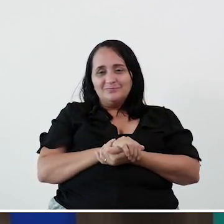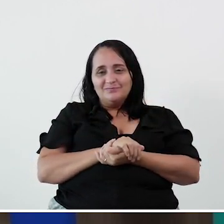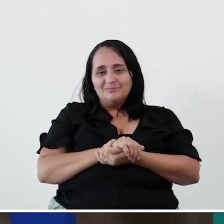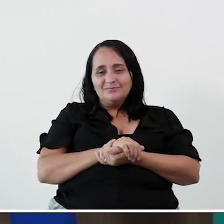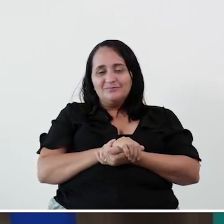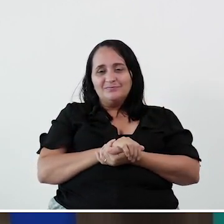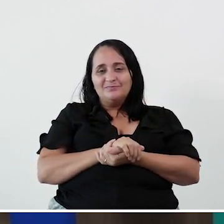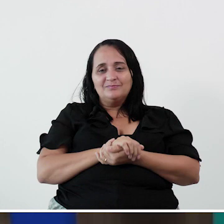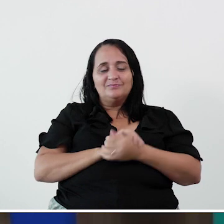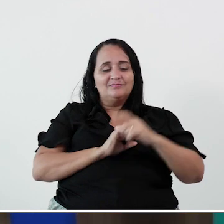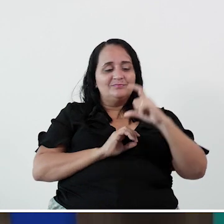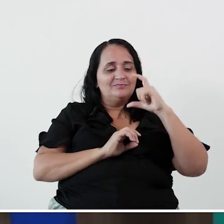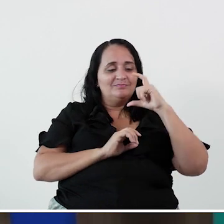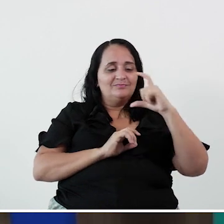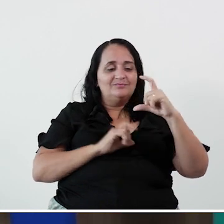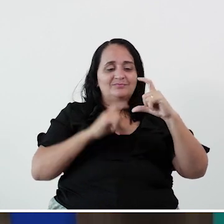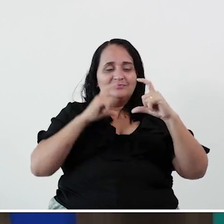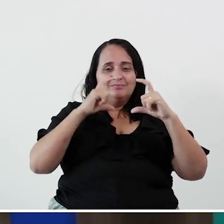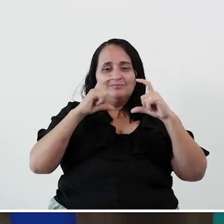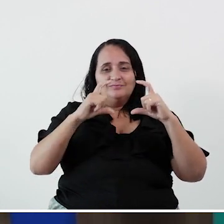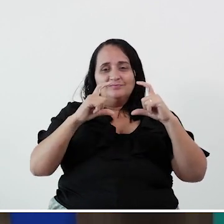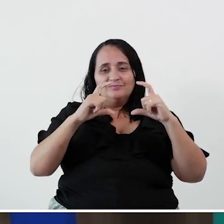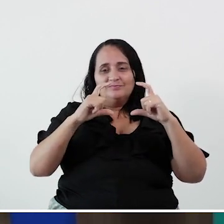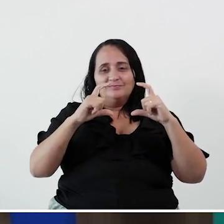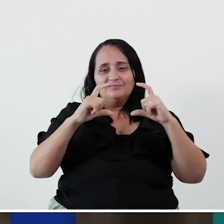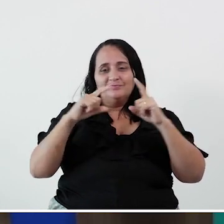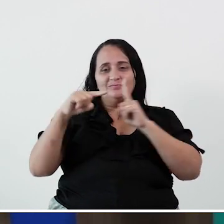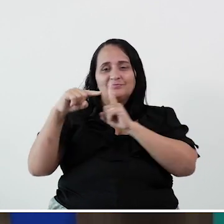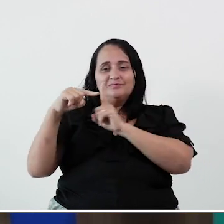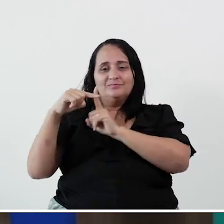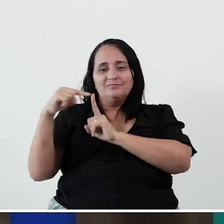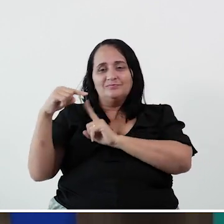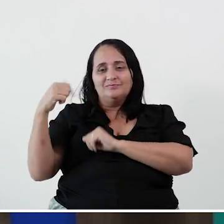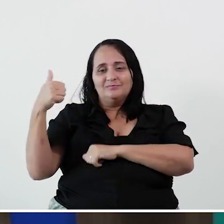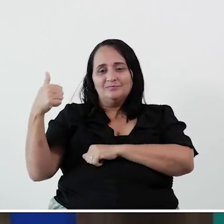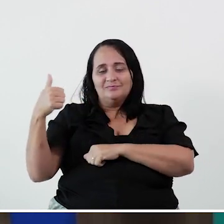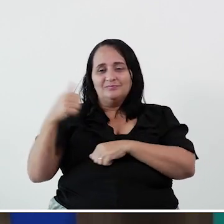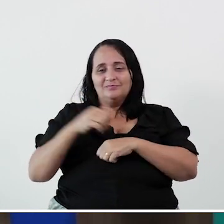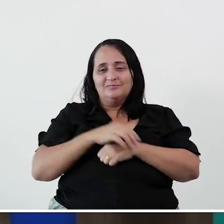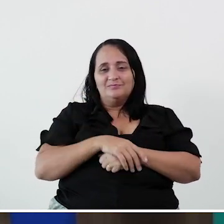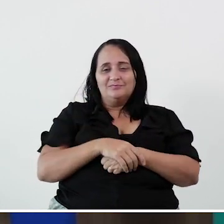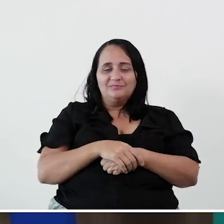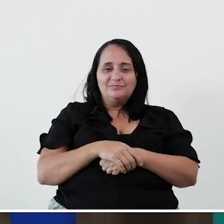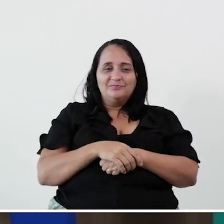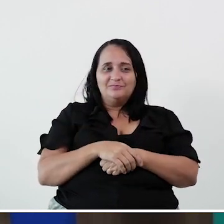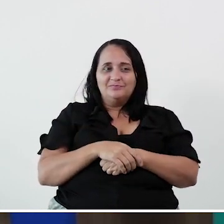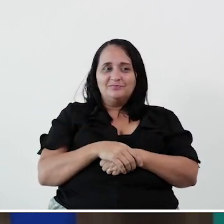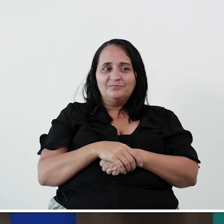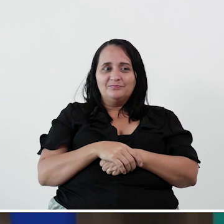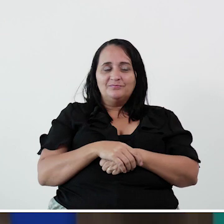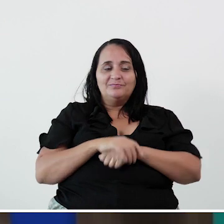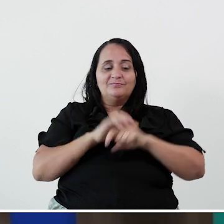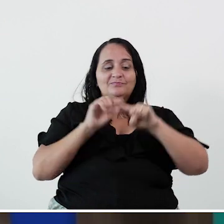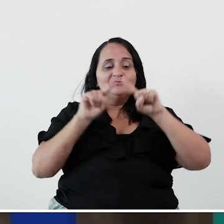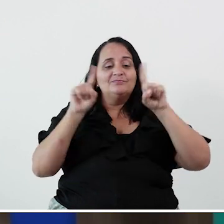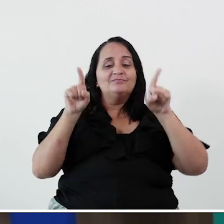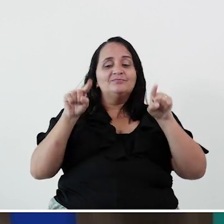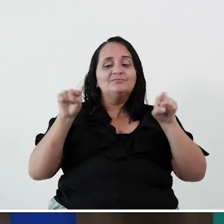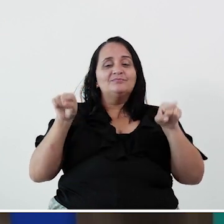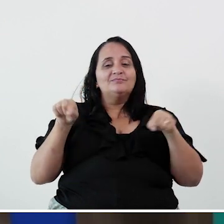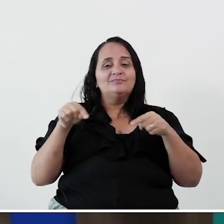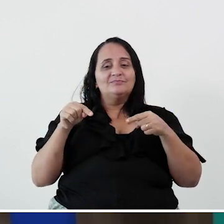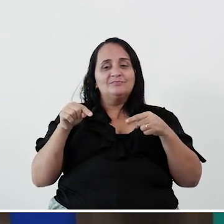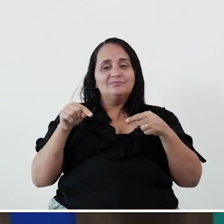Fechando colchetes, menos 1. Agora, vamos resolver o que vem dentro dos